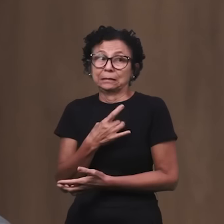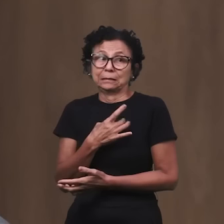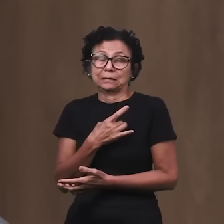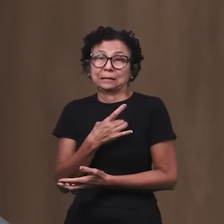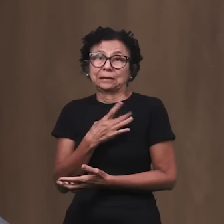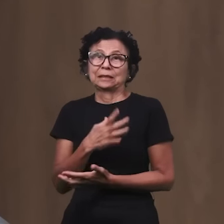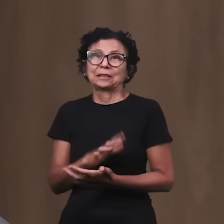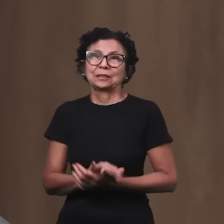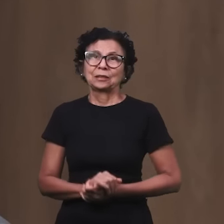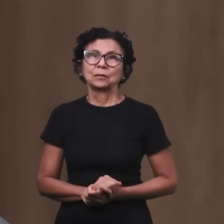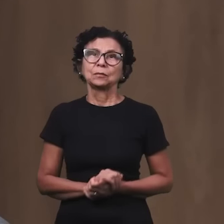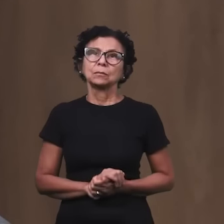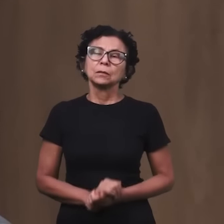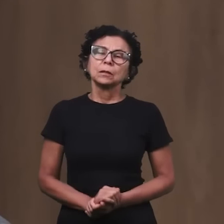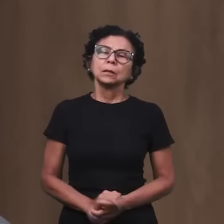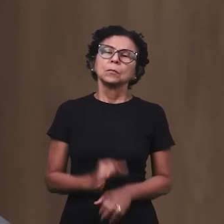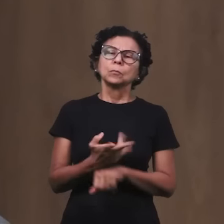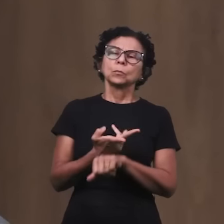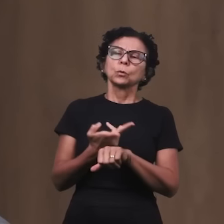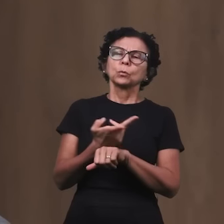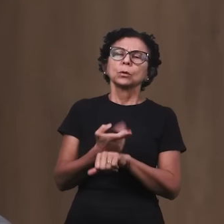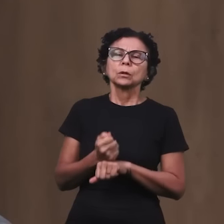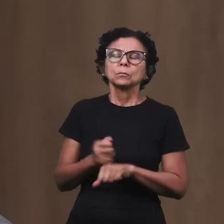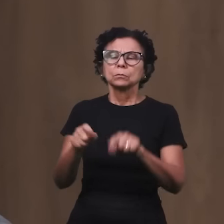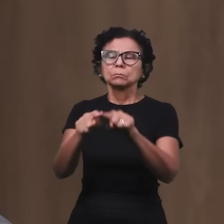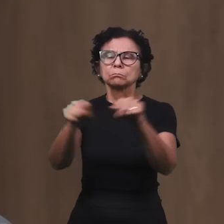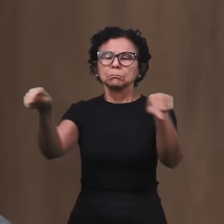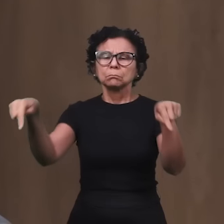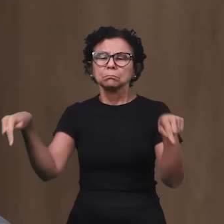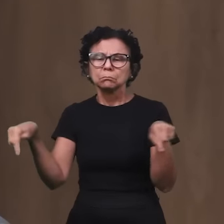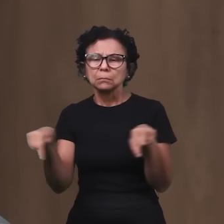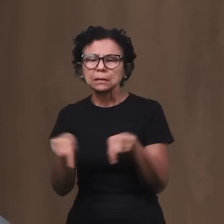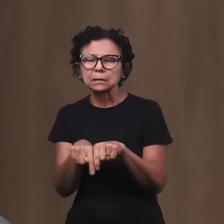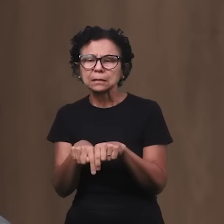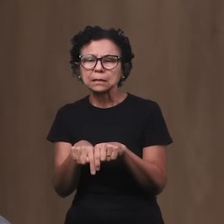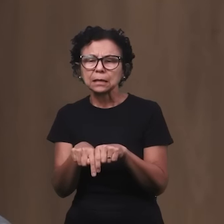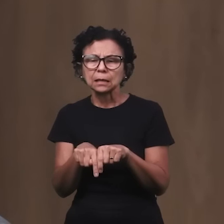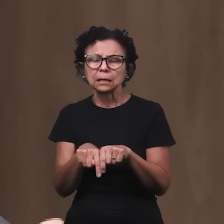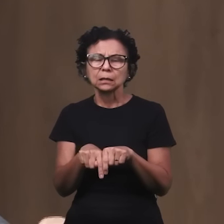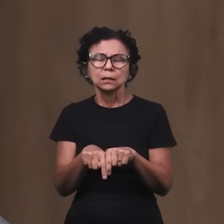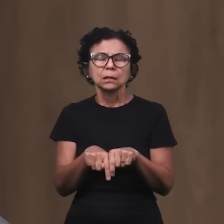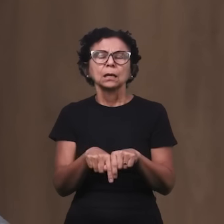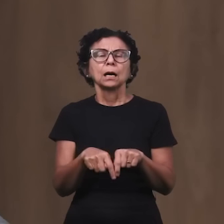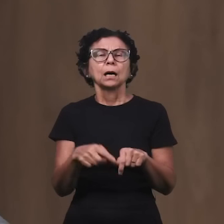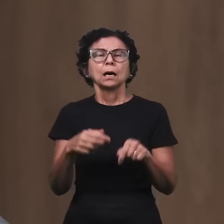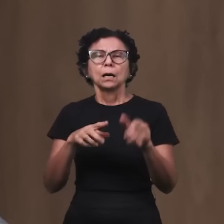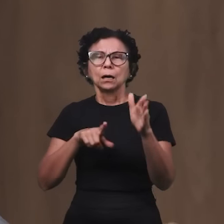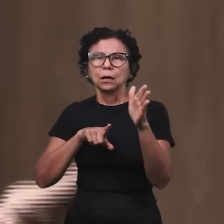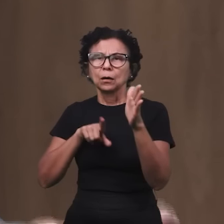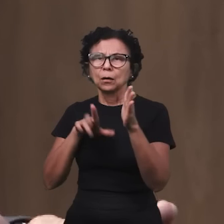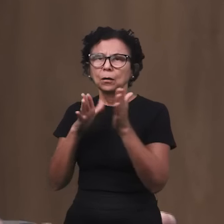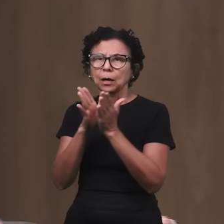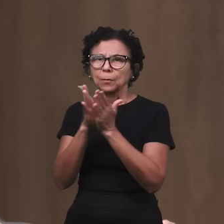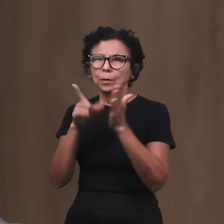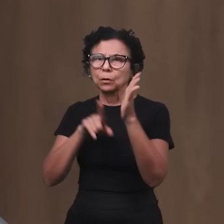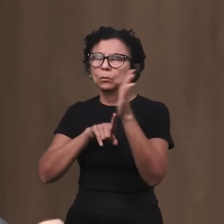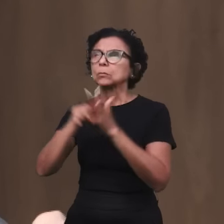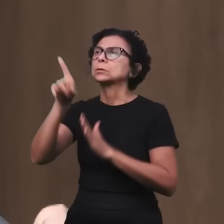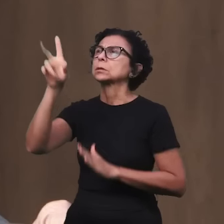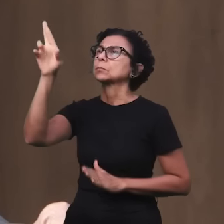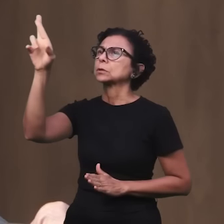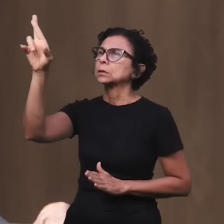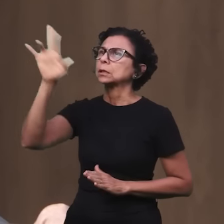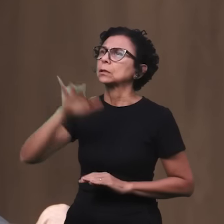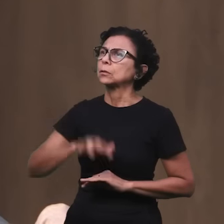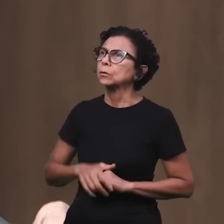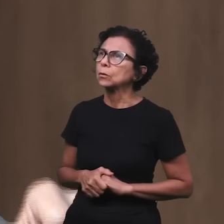olhamos uma sala, é aqui, consultamos ao Senhor, está aqui já pronto, agora vamos